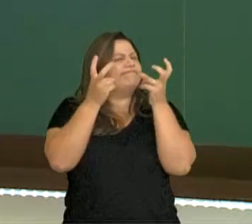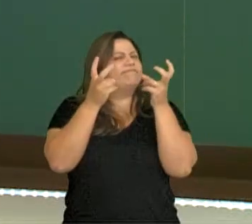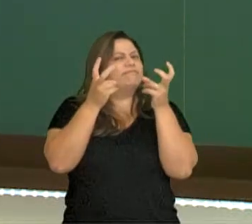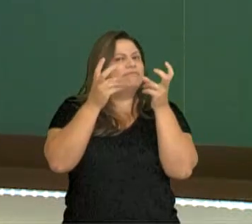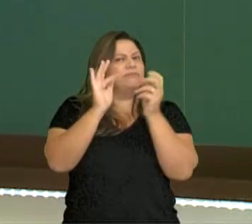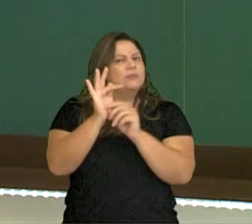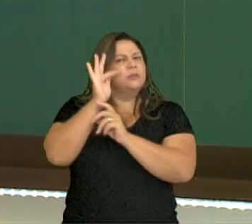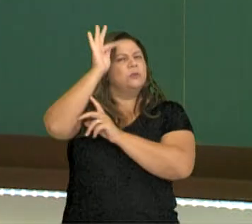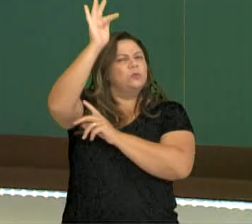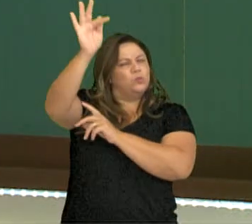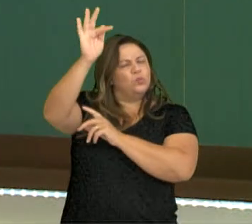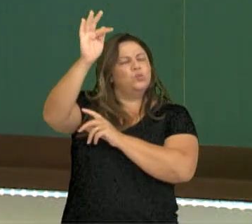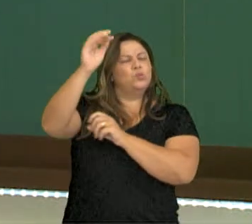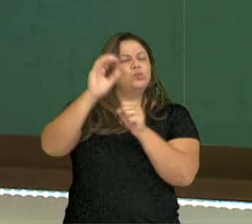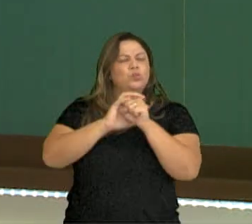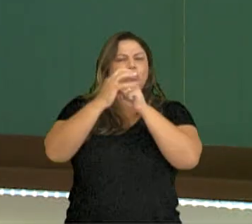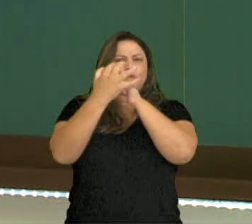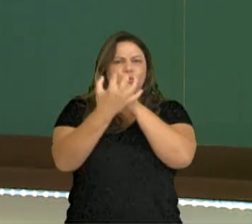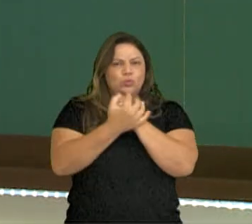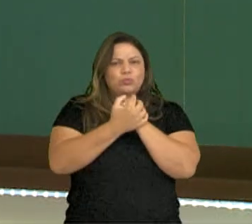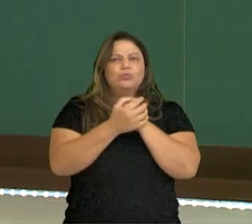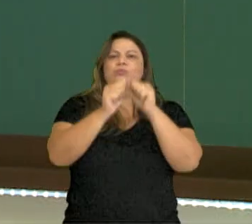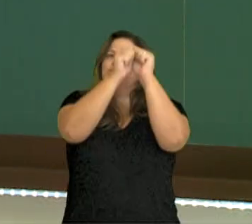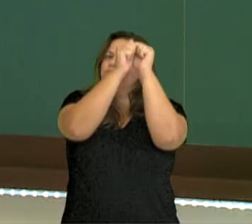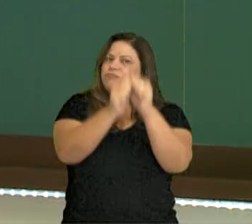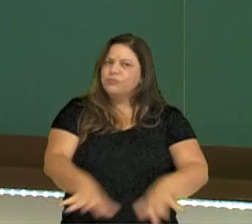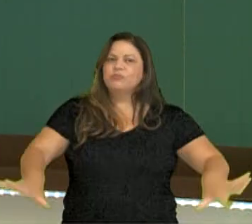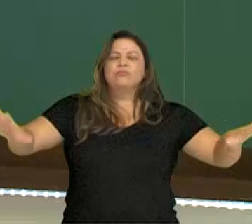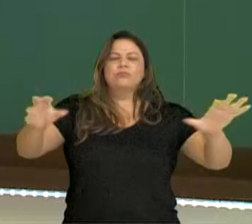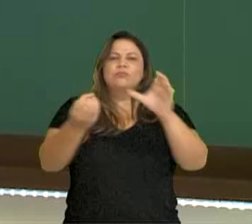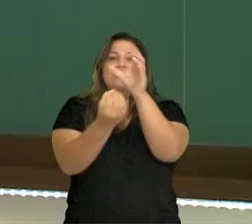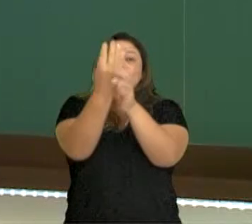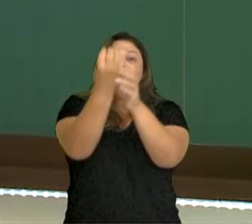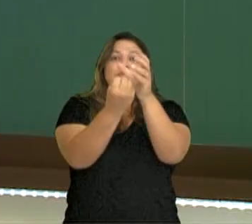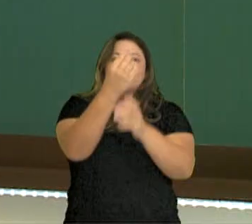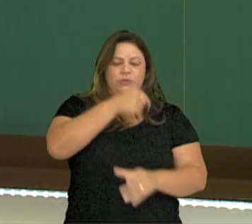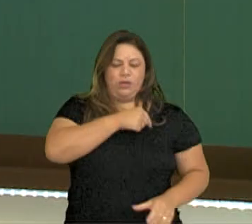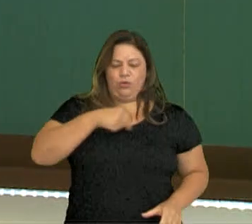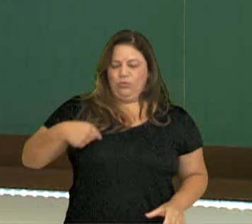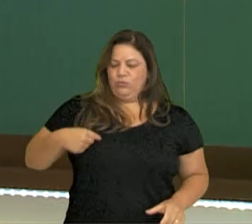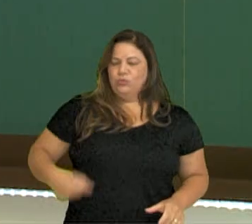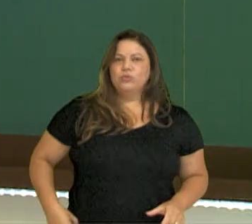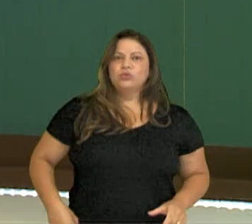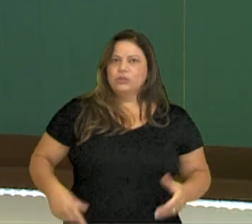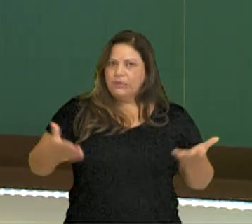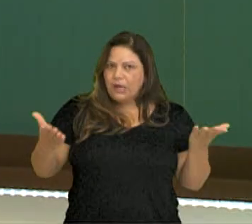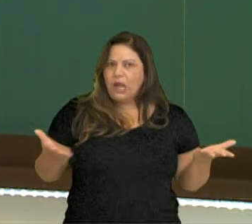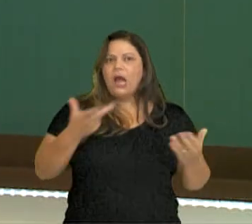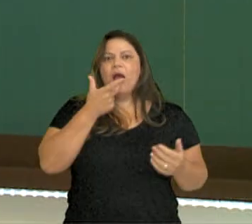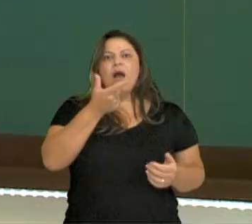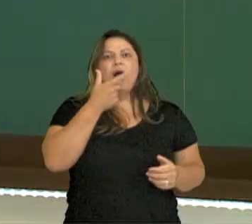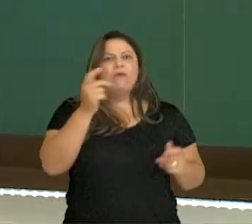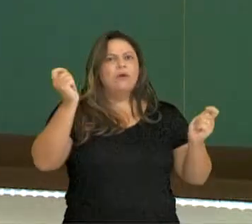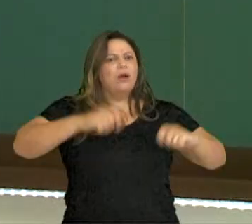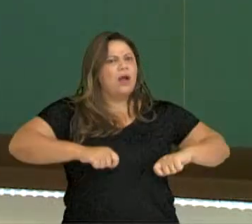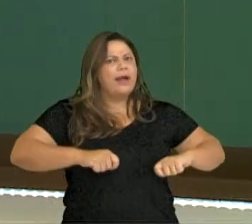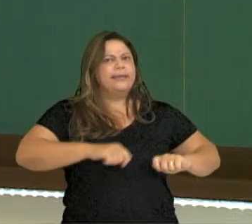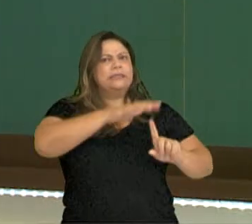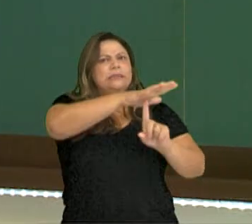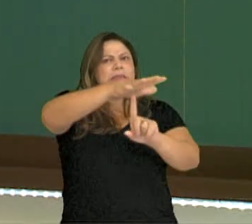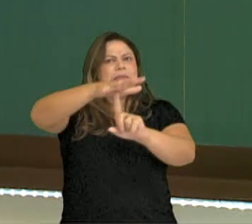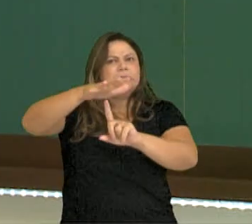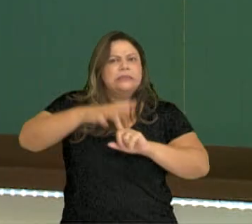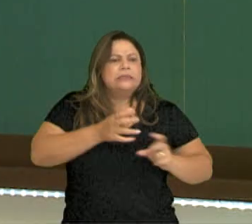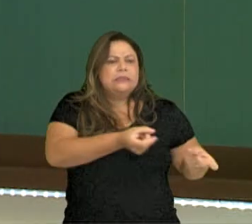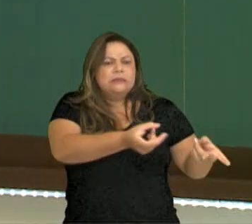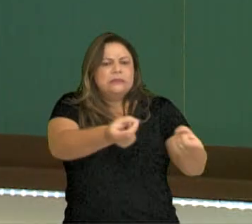de uma situação hipotética em que um vírus surgiria na China, falou inclusive dos mercados da China, falou ali,